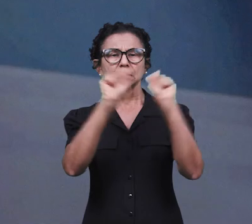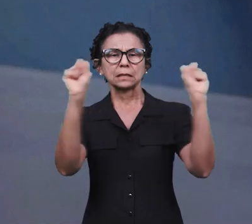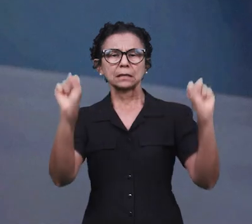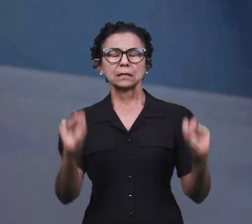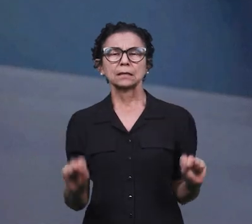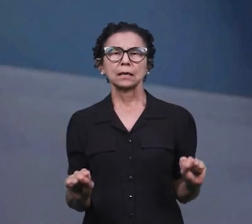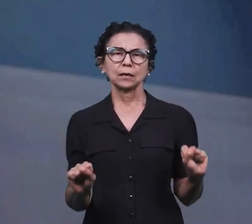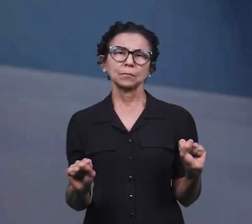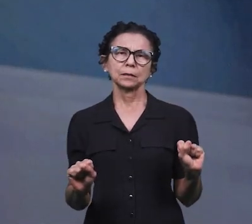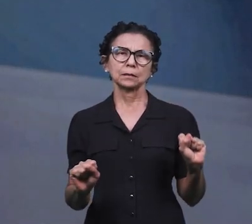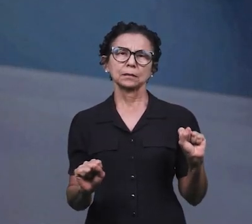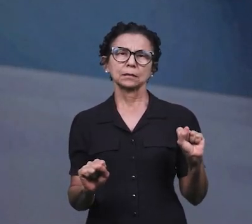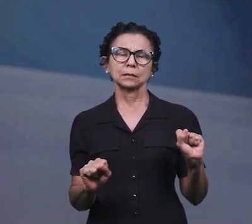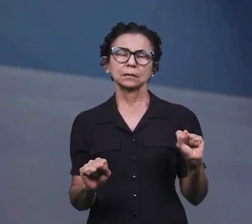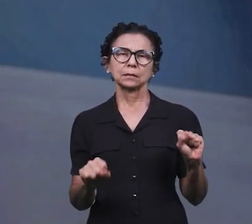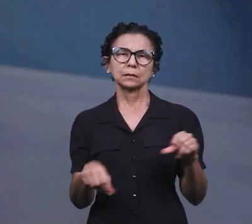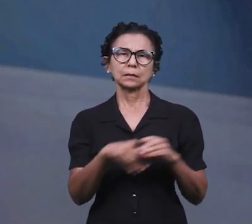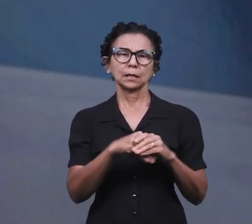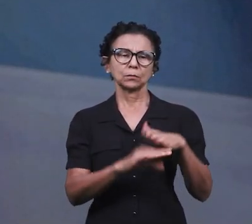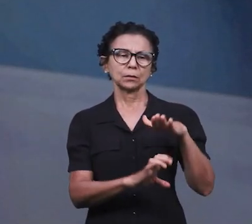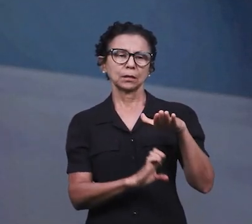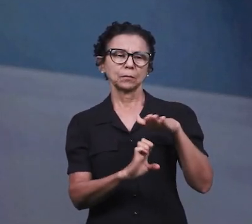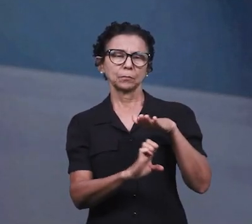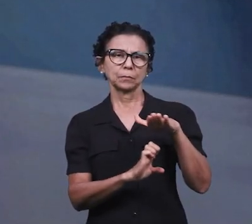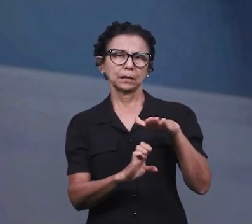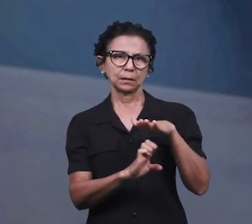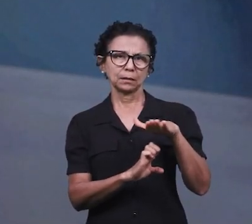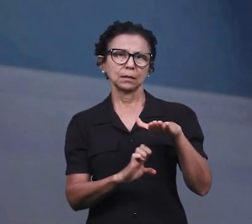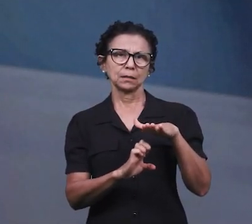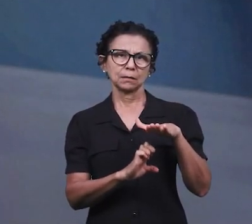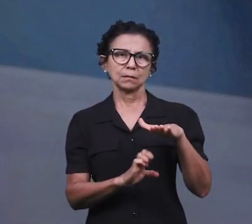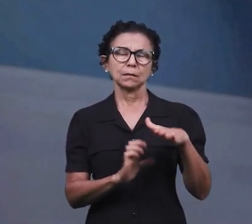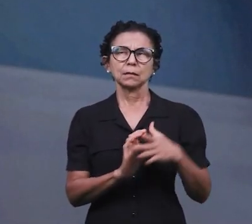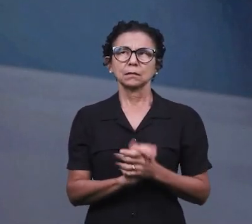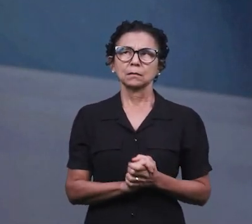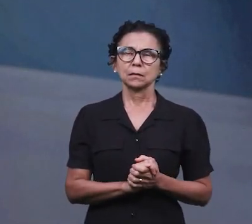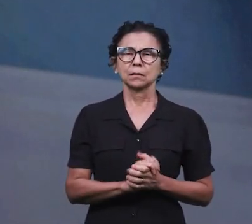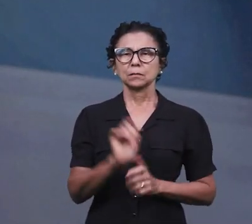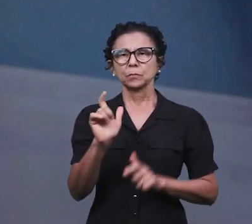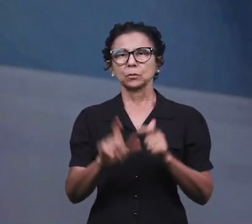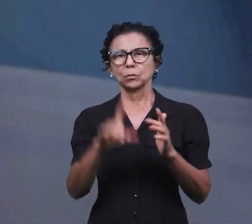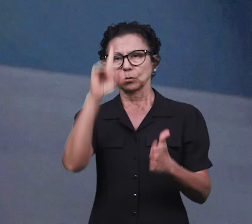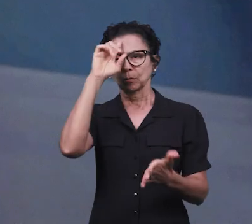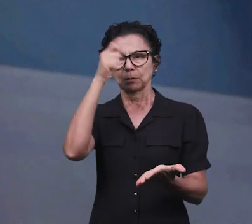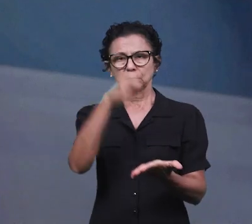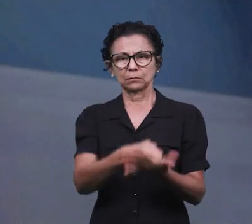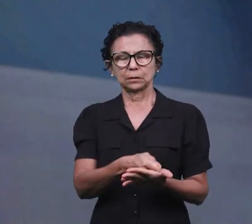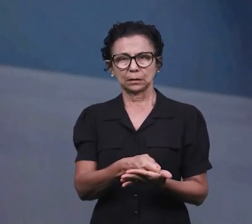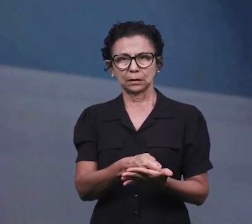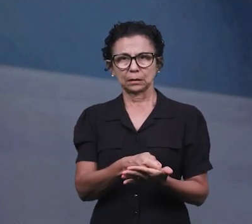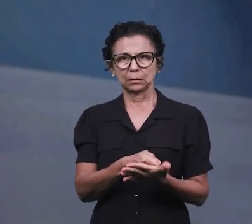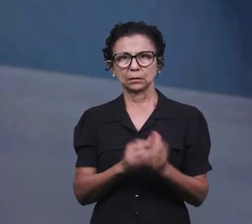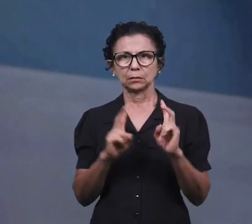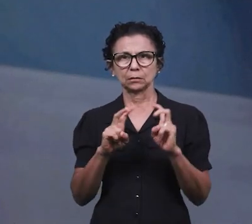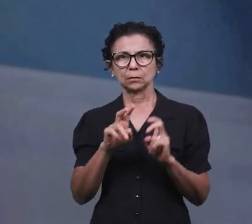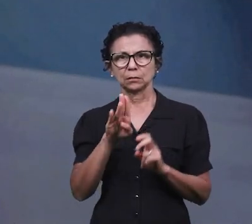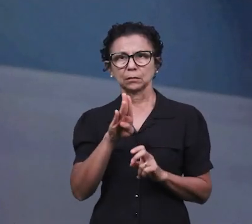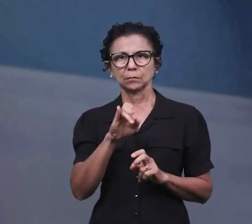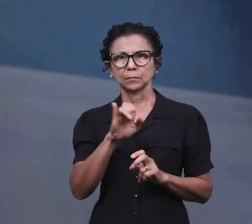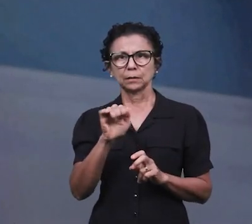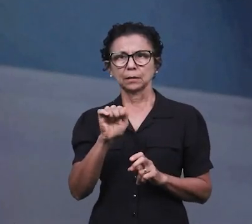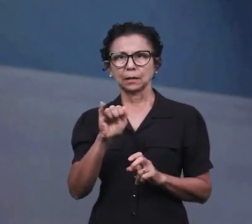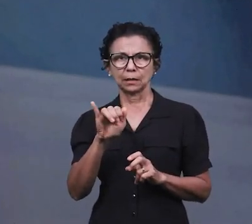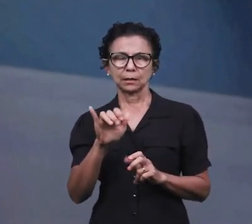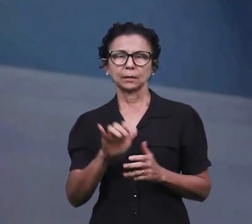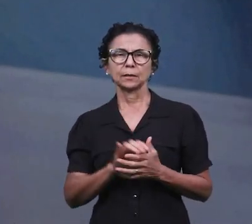exemplo, para os executivos das empresas tomarem decisões, né, que a gente chama de BI, que é Business Intelligence, que é inteligência de